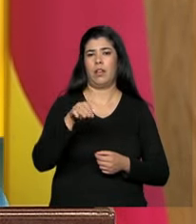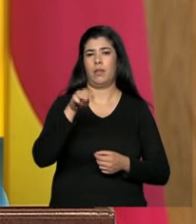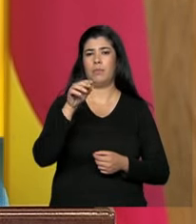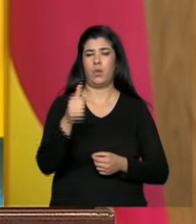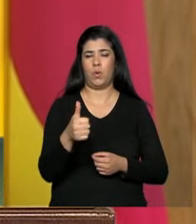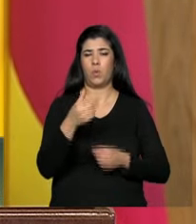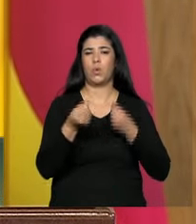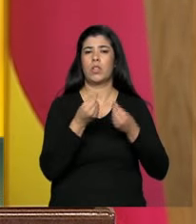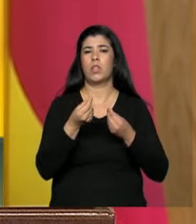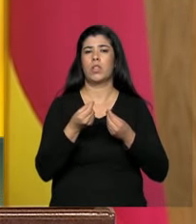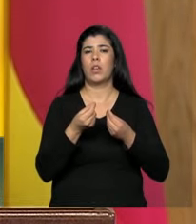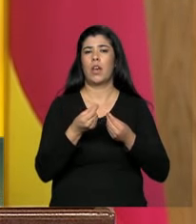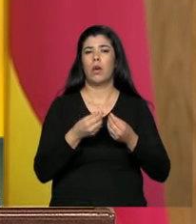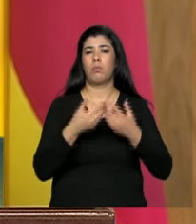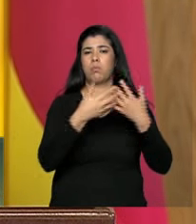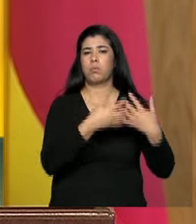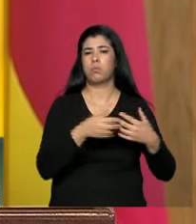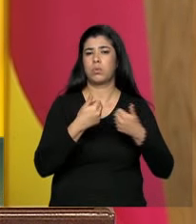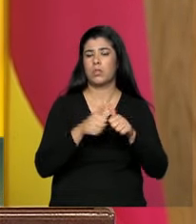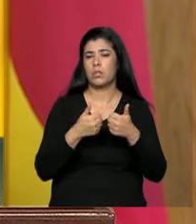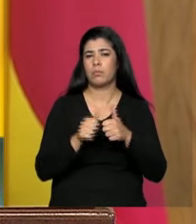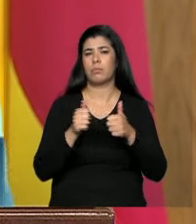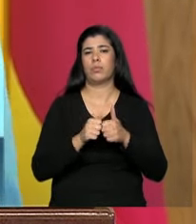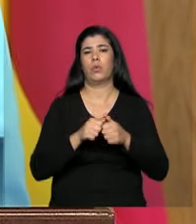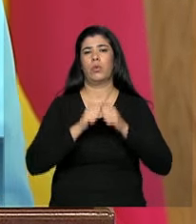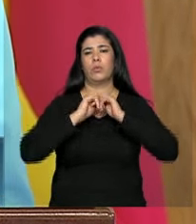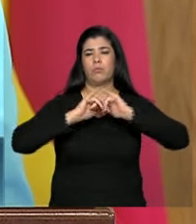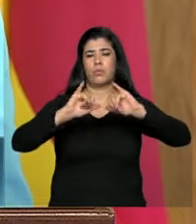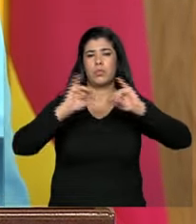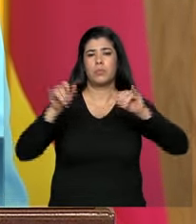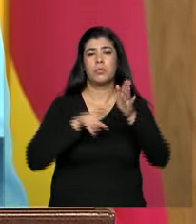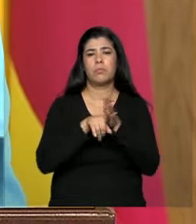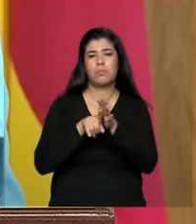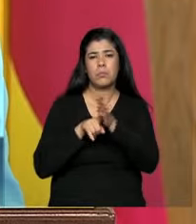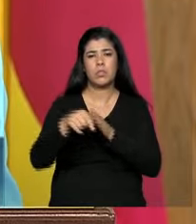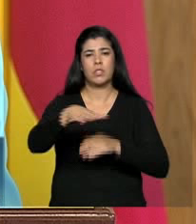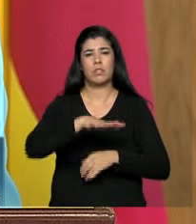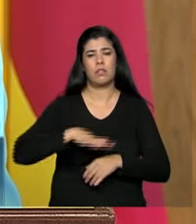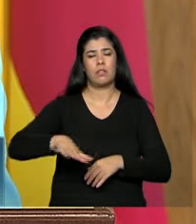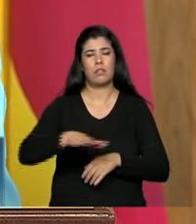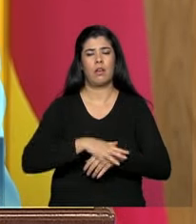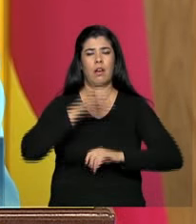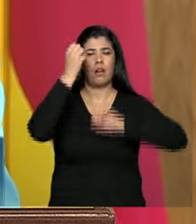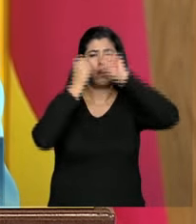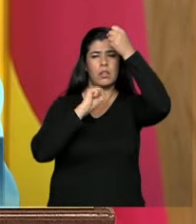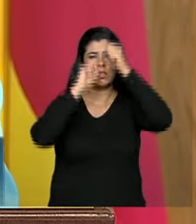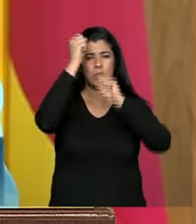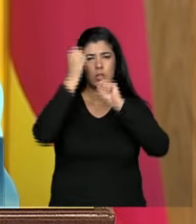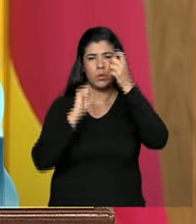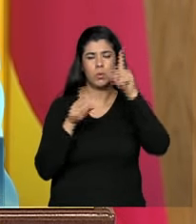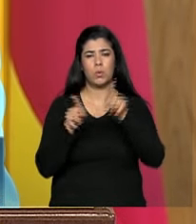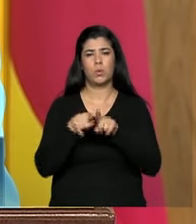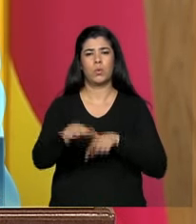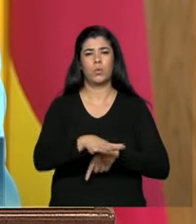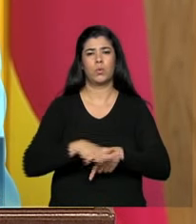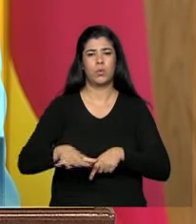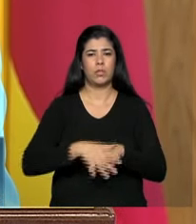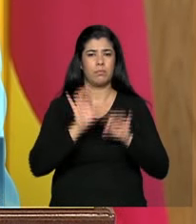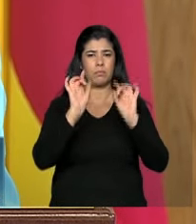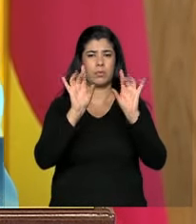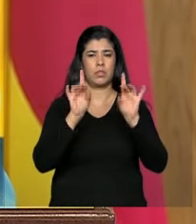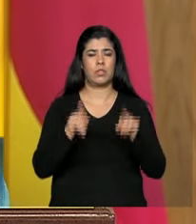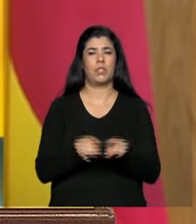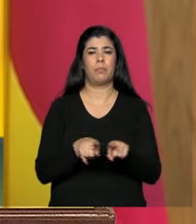VLM-1, e projetos de pesquisa aplicadas à indústria e em terras raras, bioeconomia